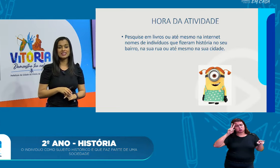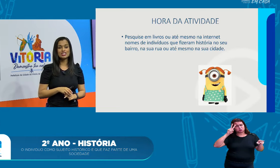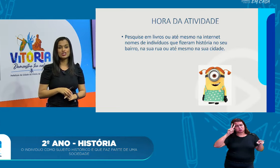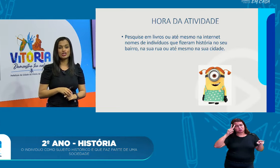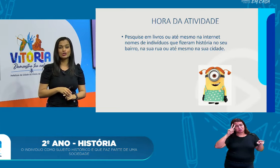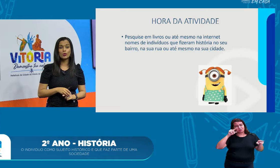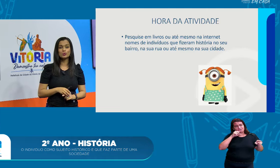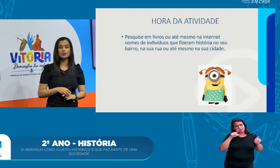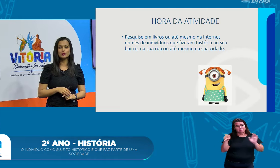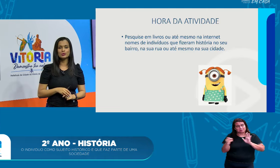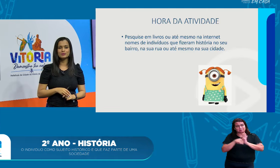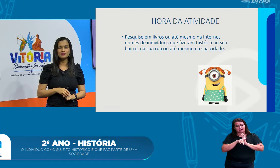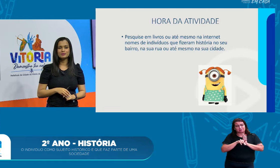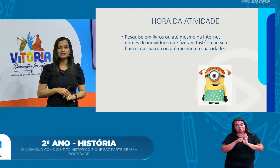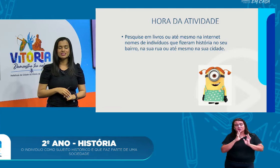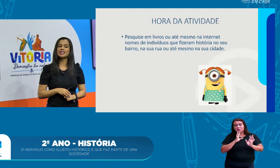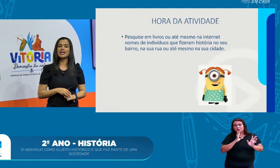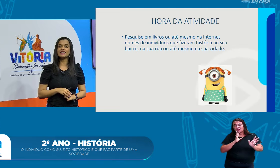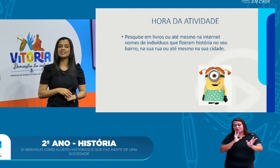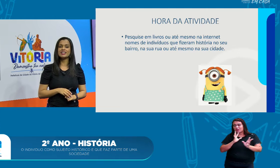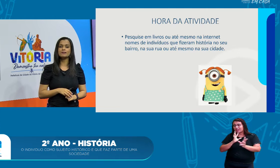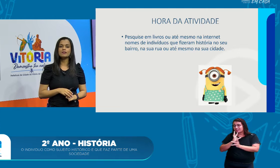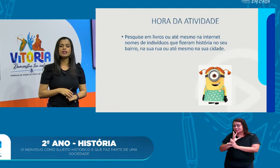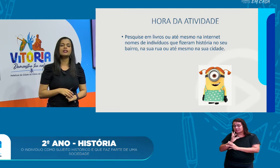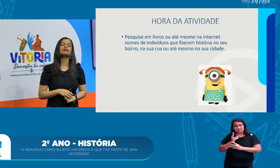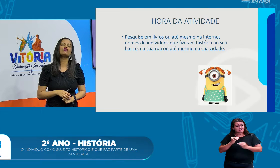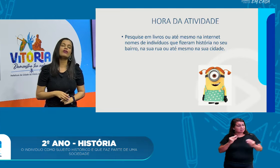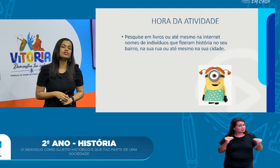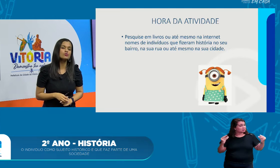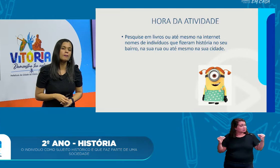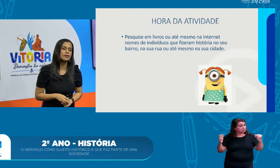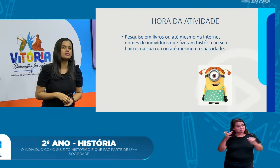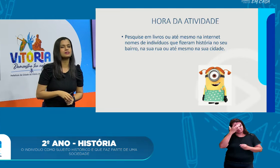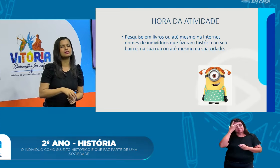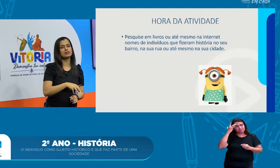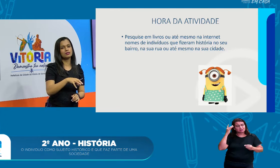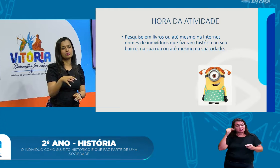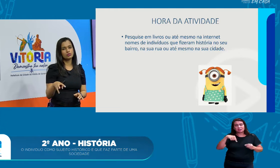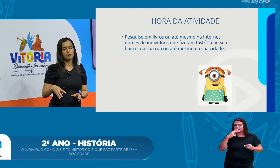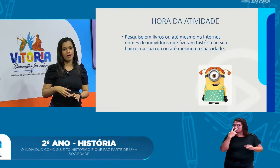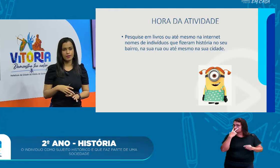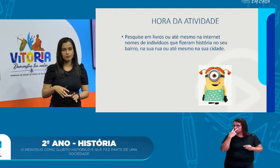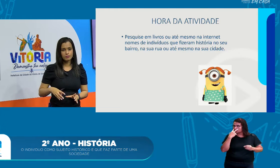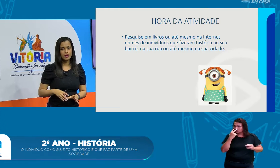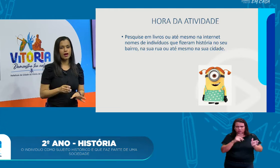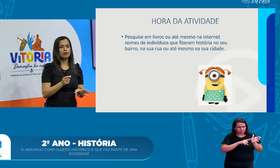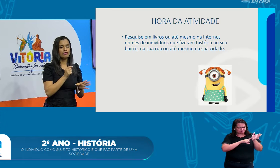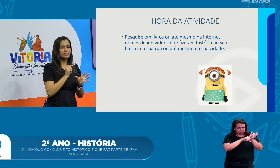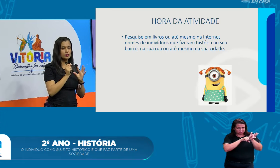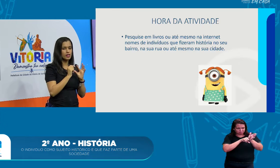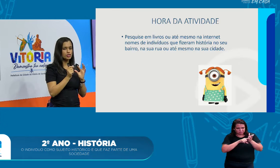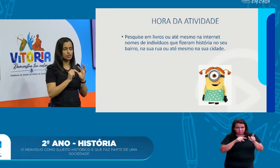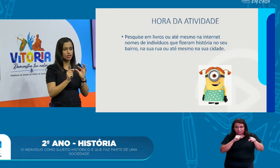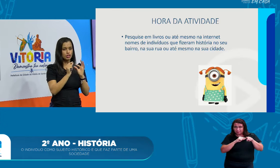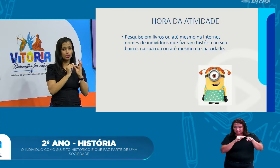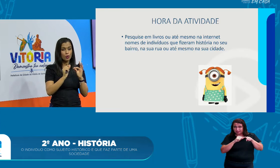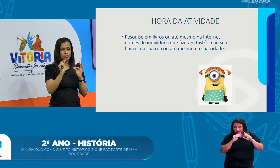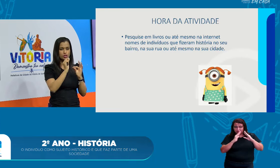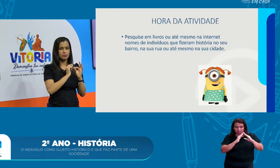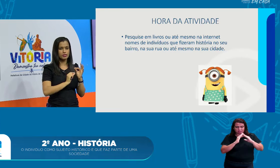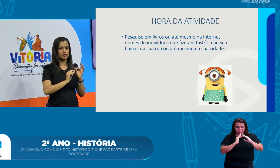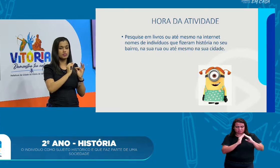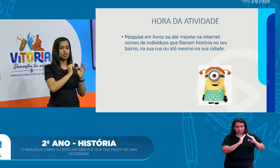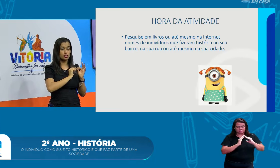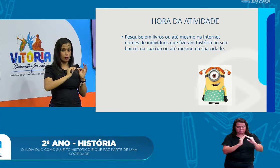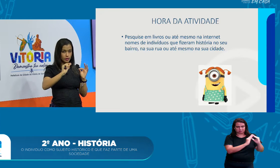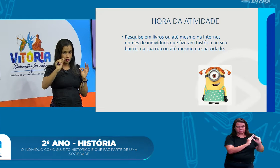faz parte da história de todo mundo? Será que tem? Então faça uma pesquisa aí no seu bairro, faça uma listinha de nomes